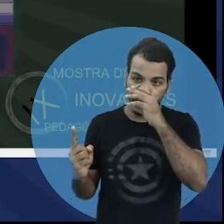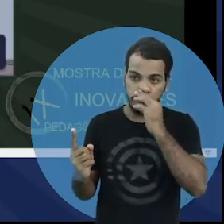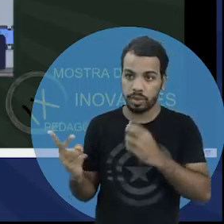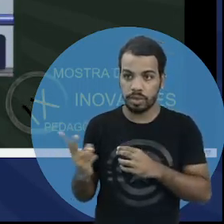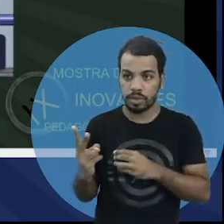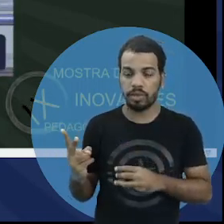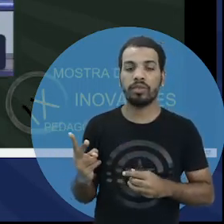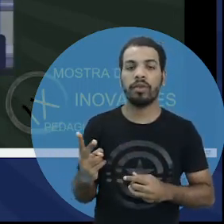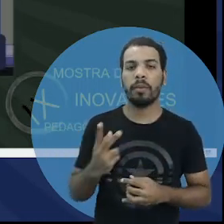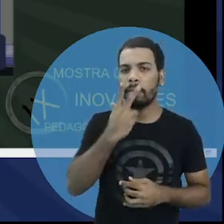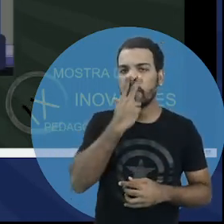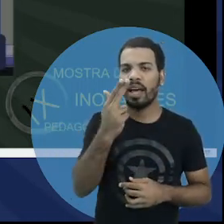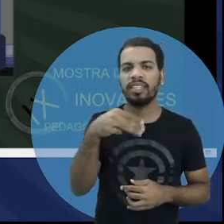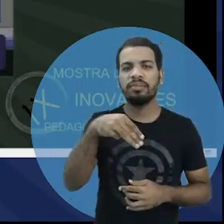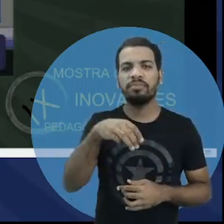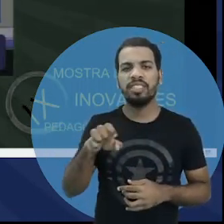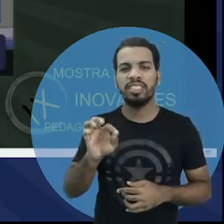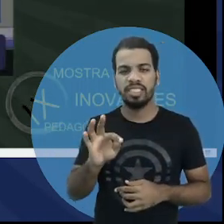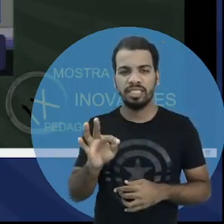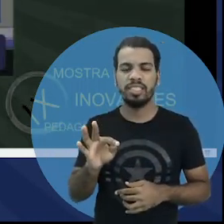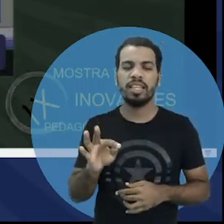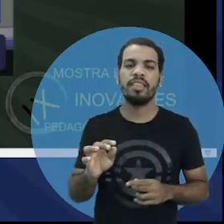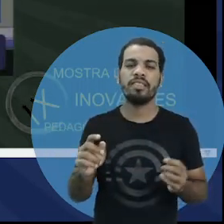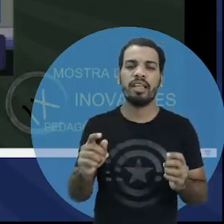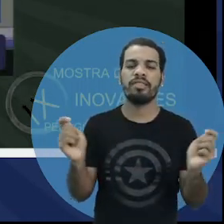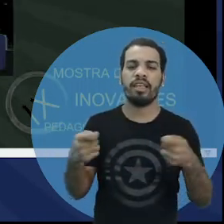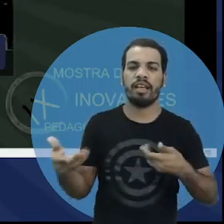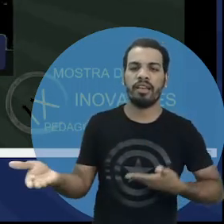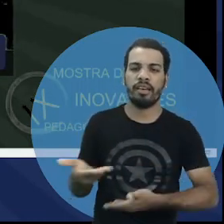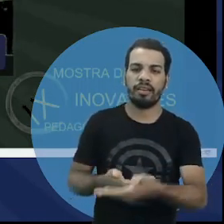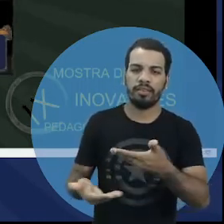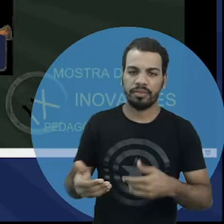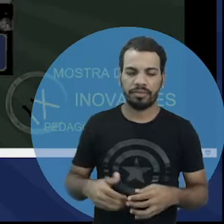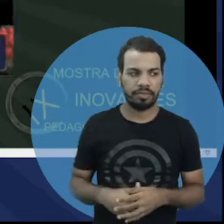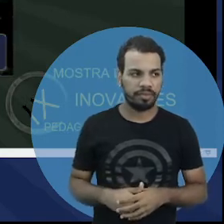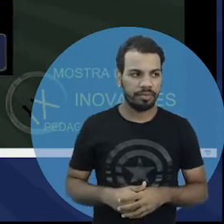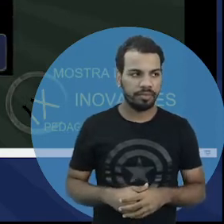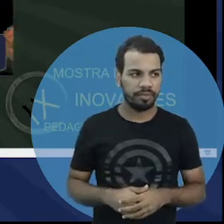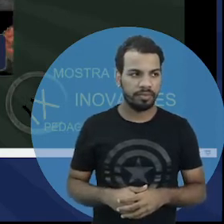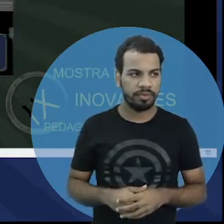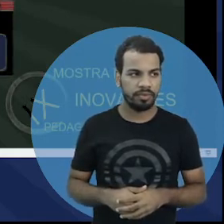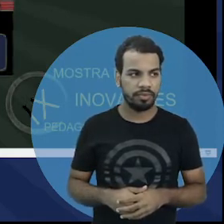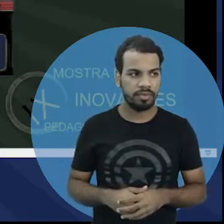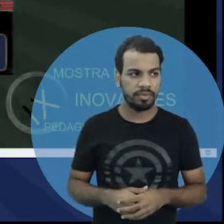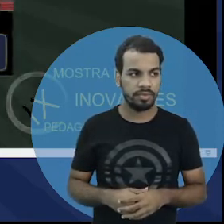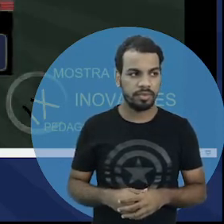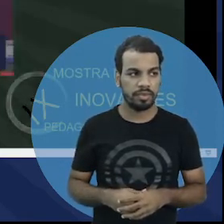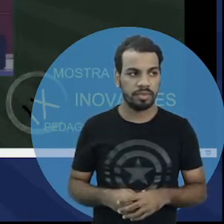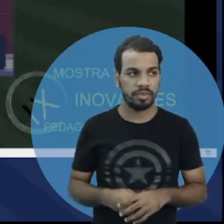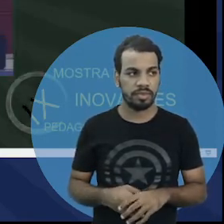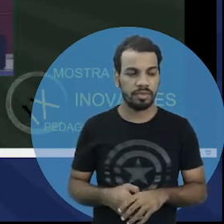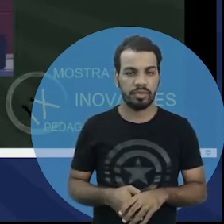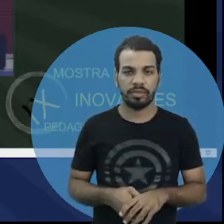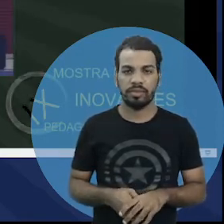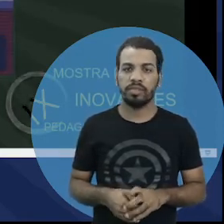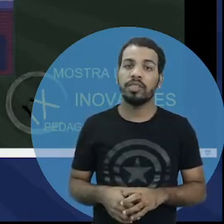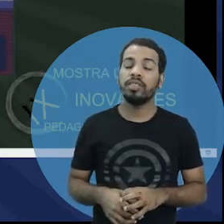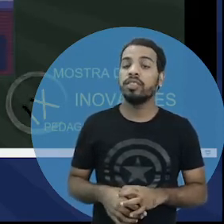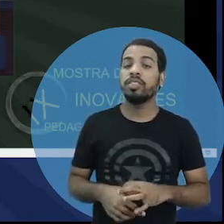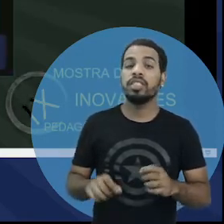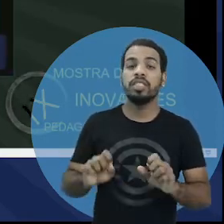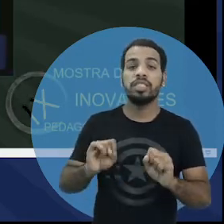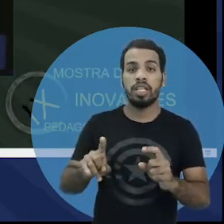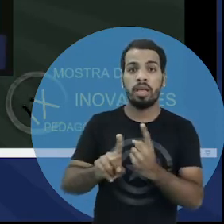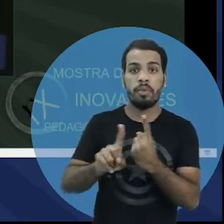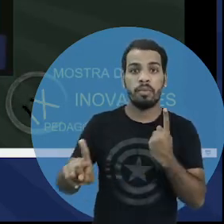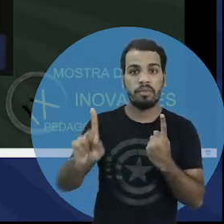gente estivesse em um Meet, que a gente poderia interagir. Se eu me afastar, a minha câmera é desligada, dele também, e aí vai se ligar em quem